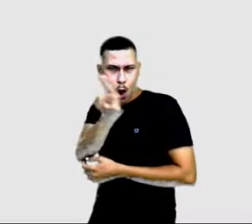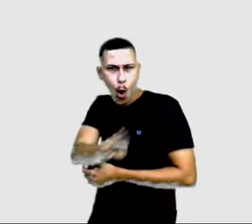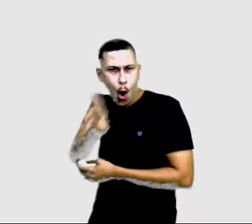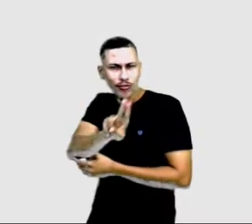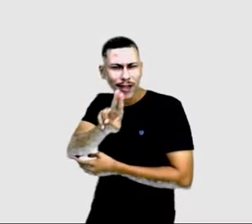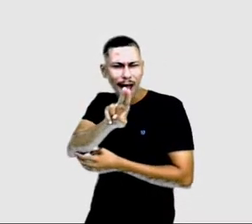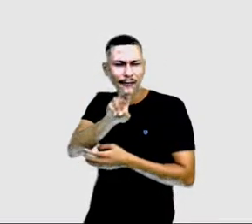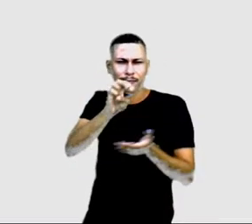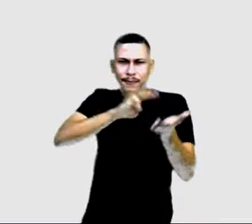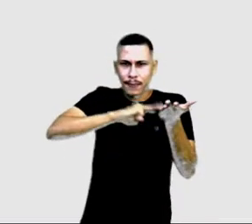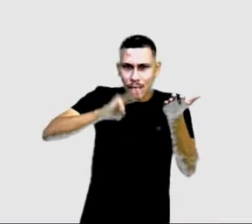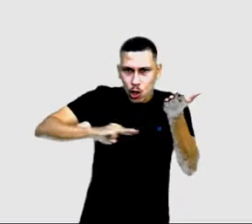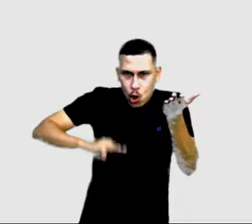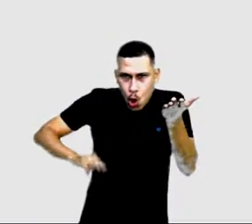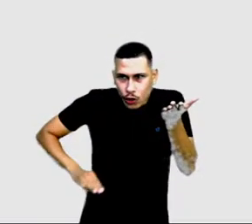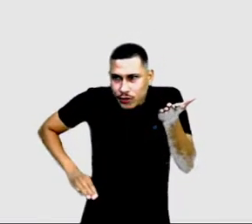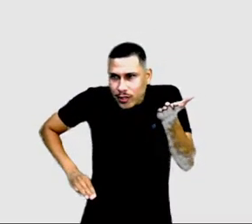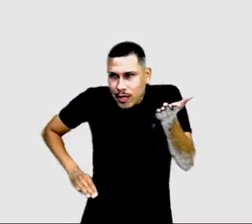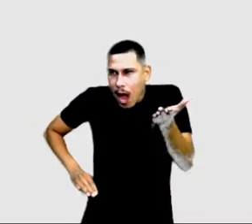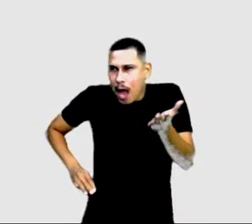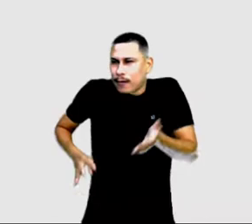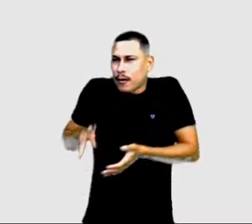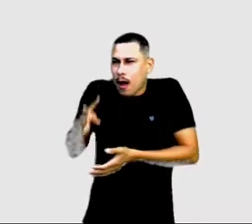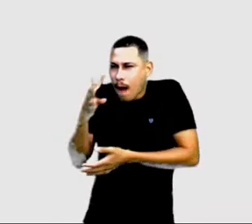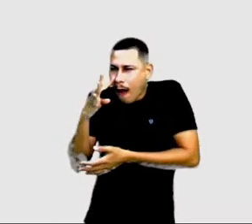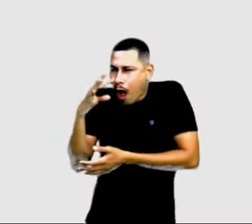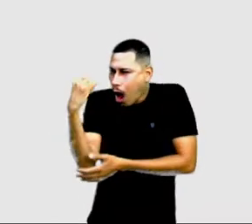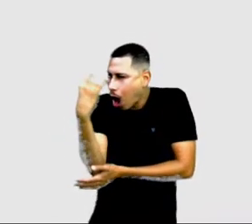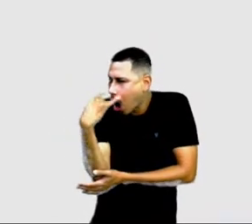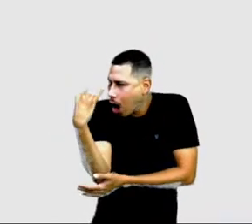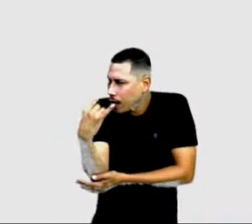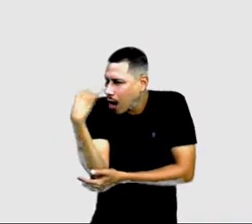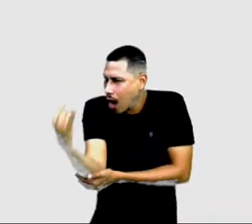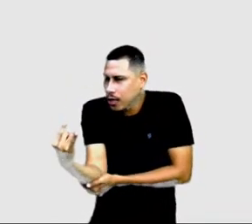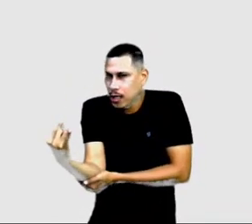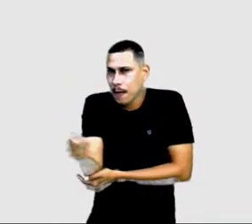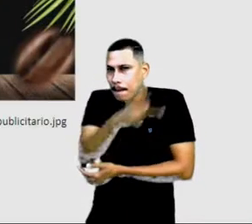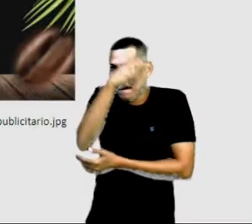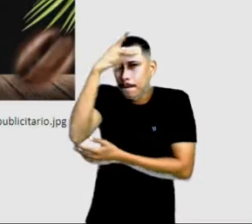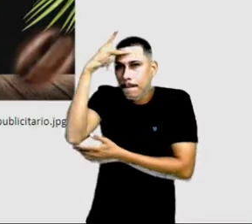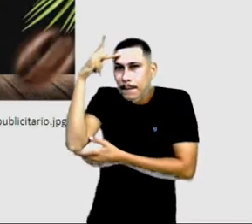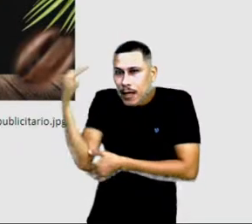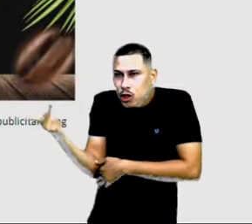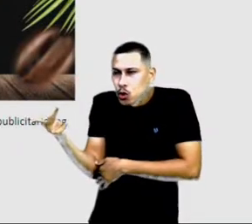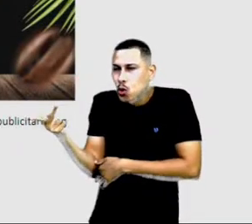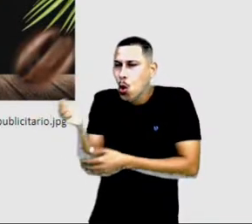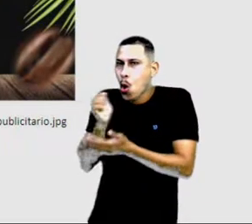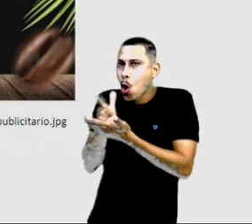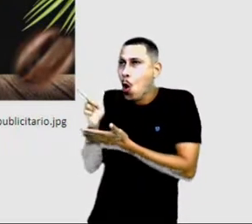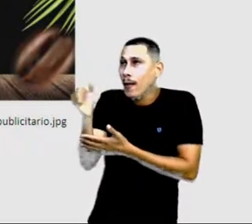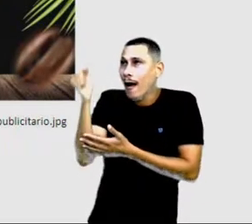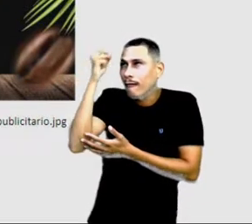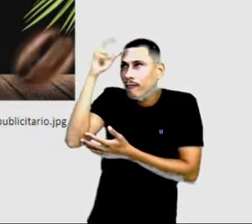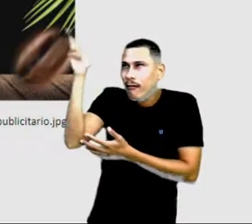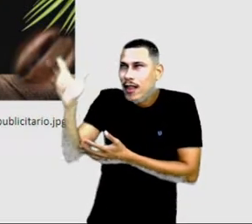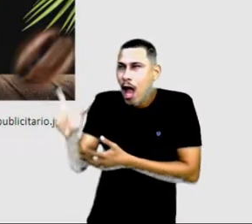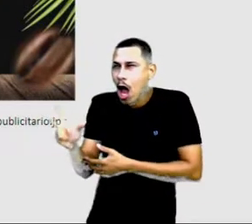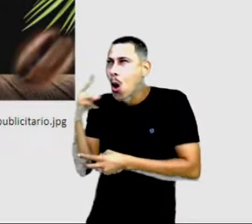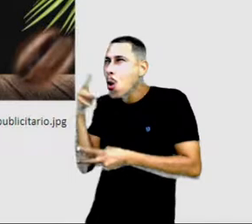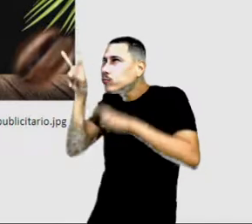de persuasão, ou seja, de convencimento, para fins ideológicos. Observem